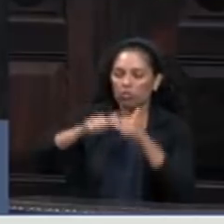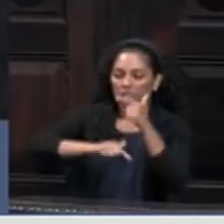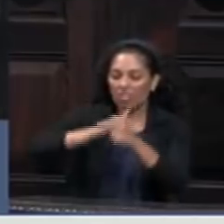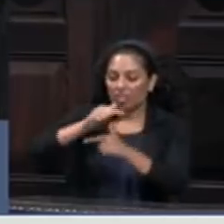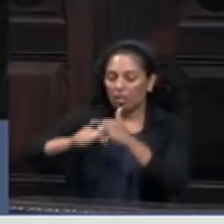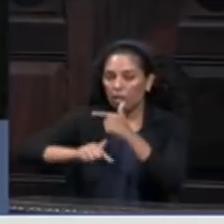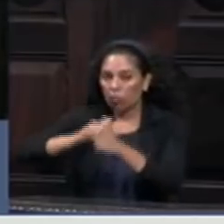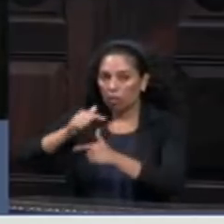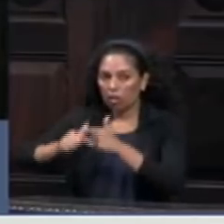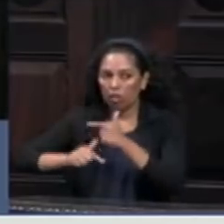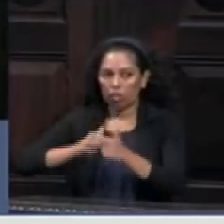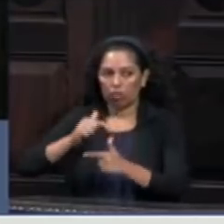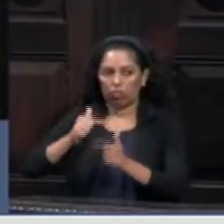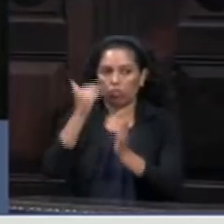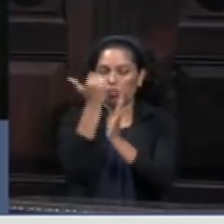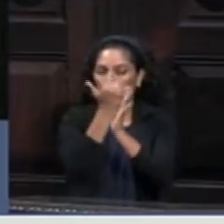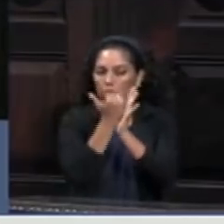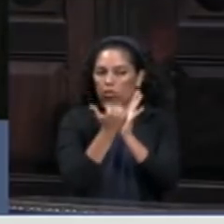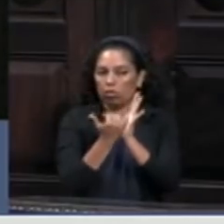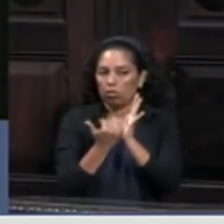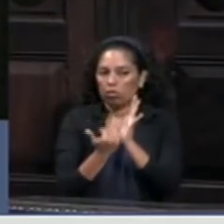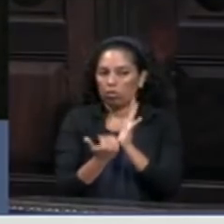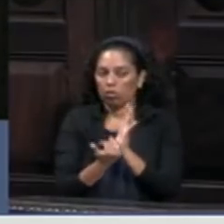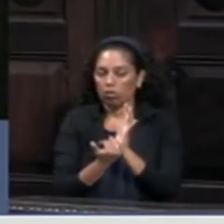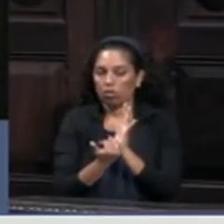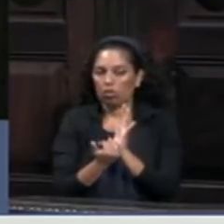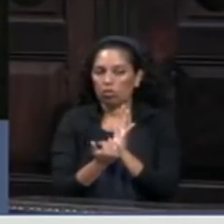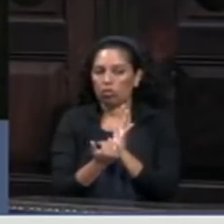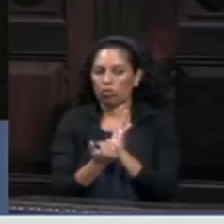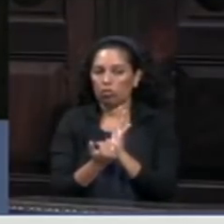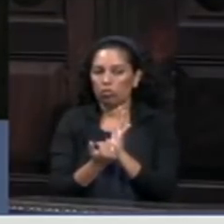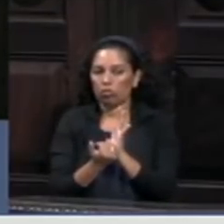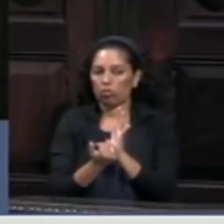é, o orçamento deixa de ser